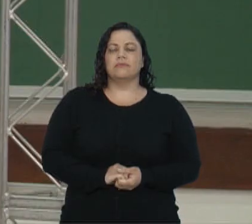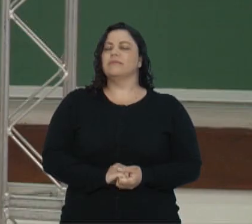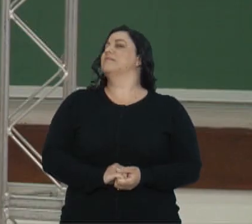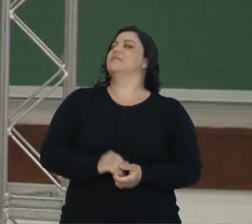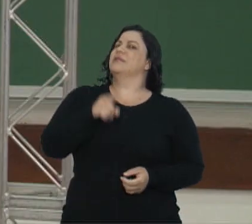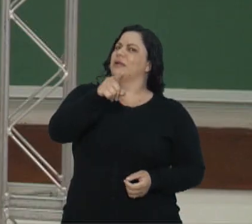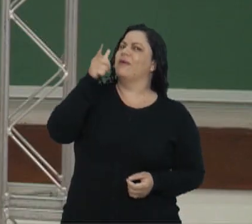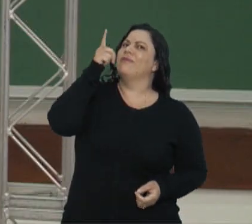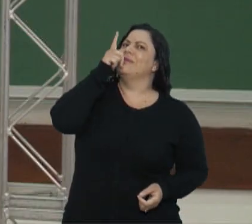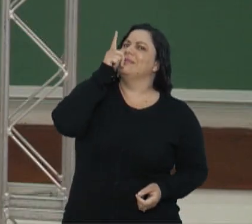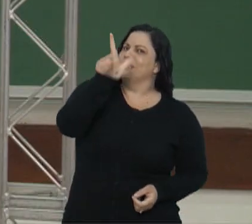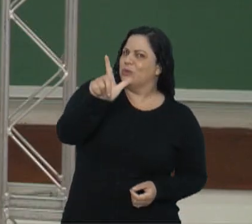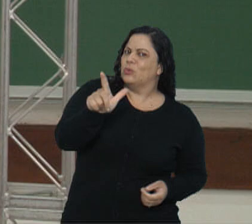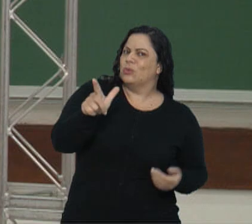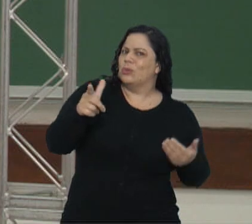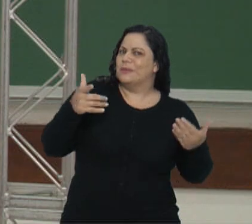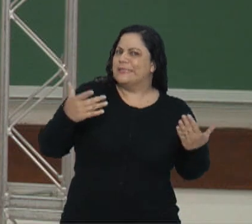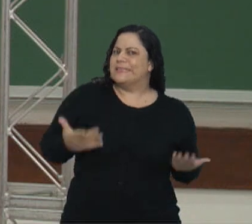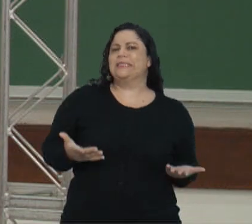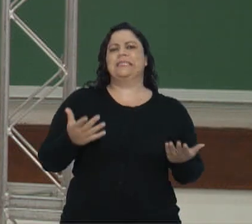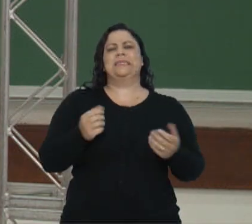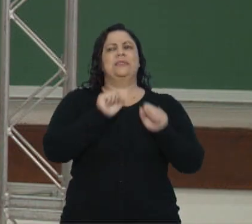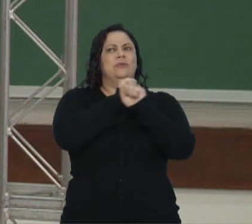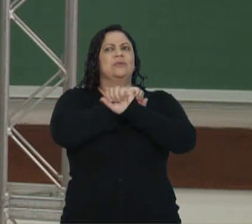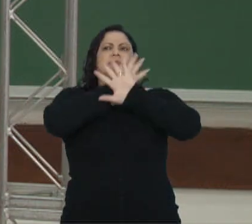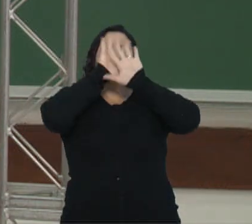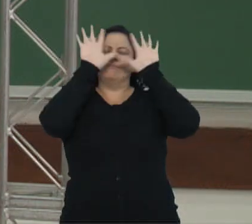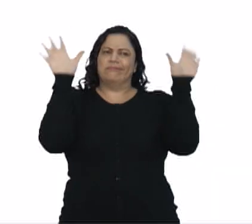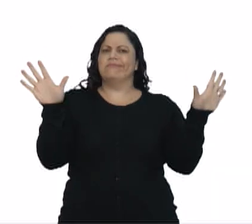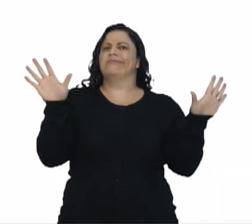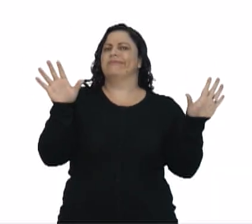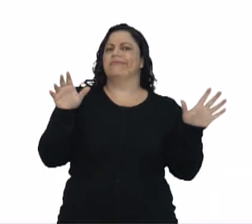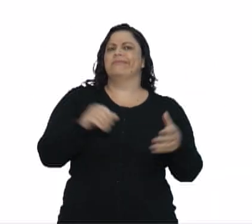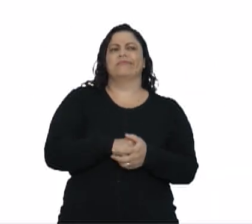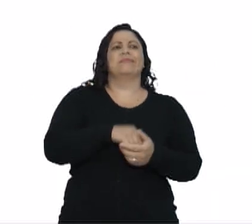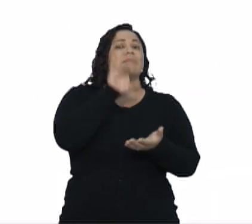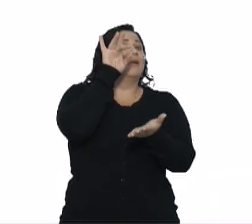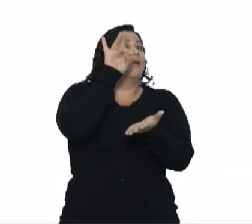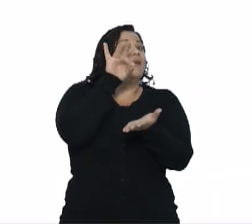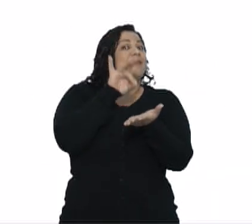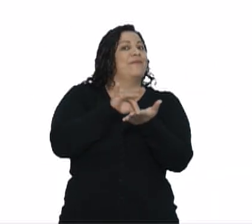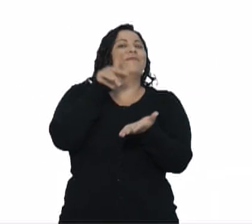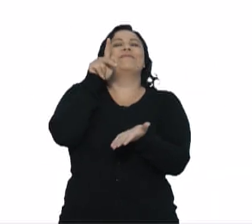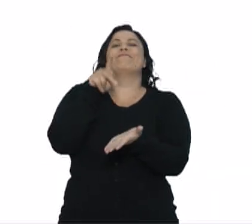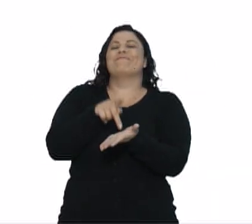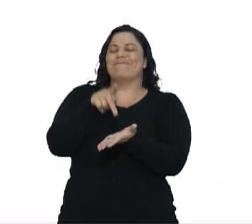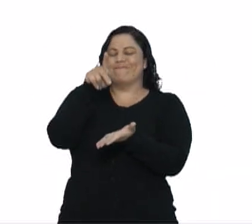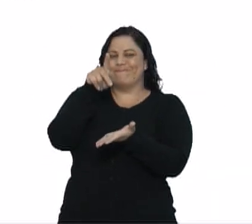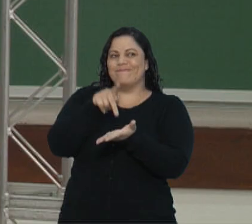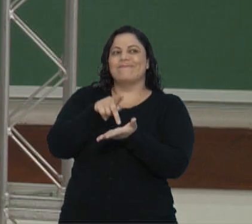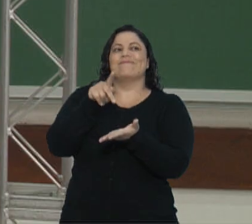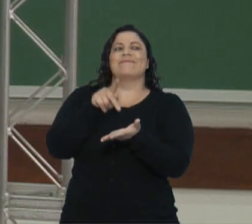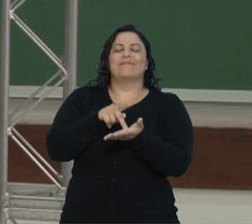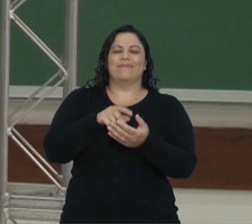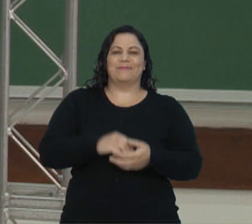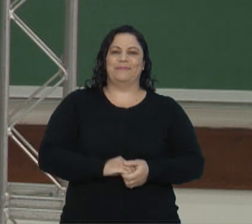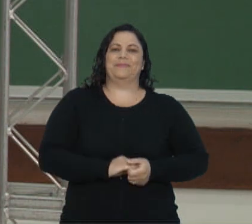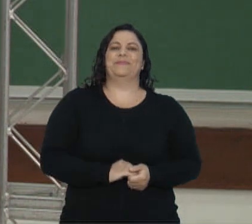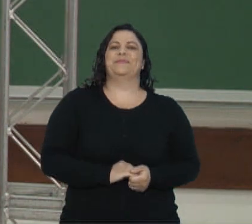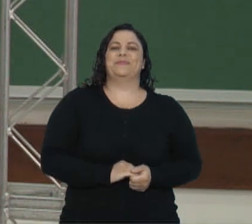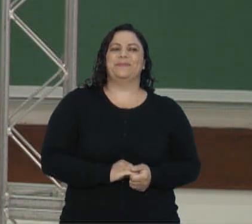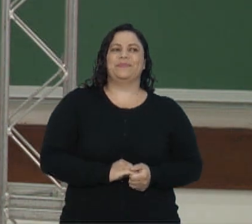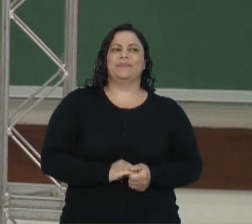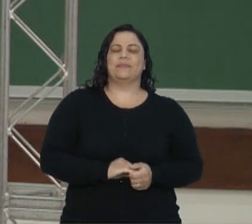Você conseguiu fazer, né? Porque isso já está claro para você. Verdadeiro, relação de nome com o seu complemento.